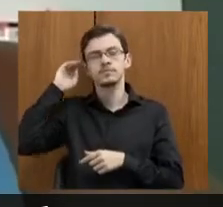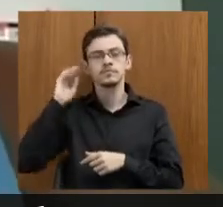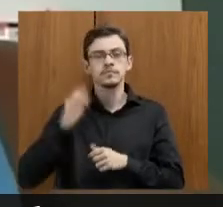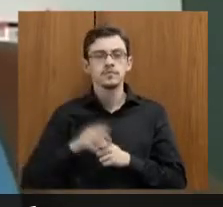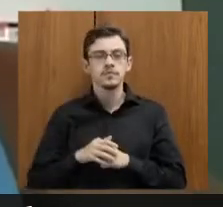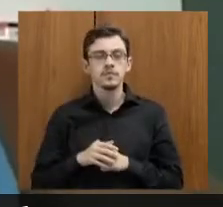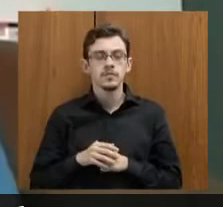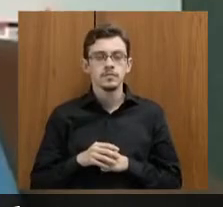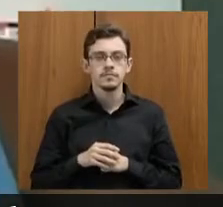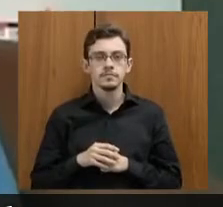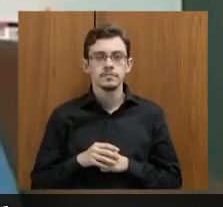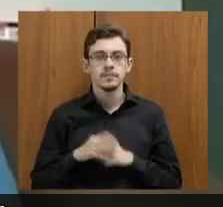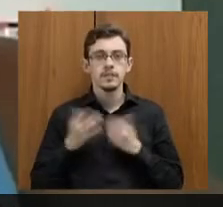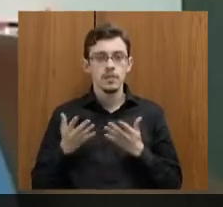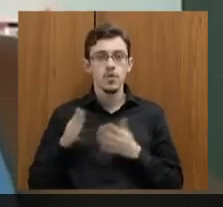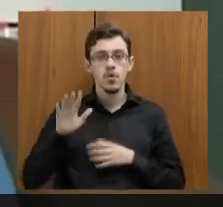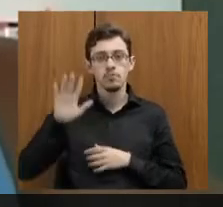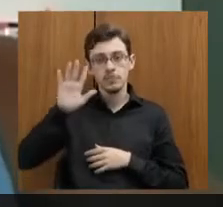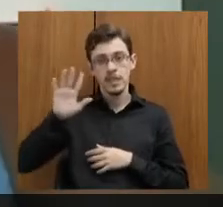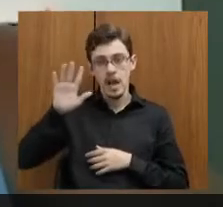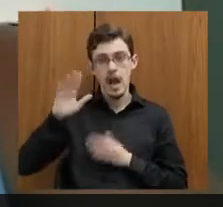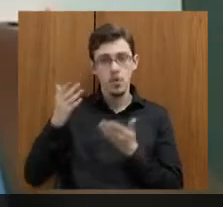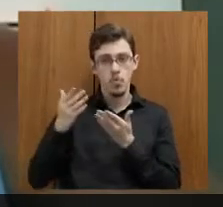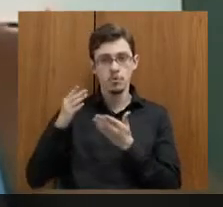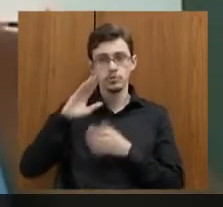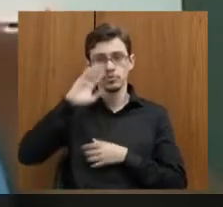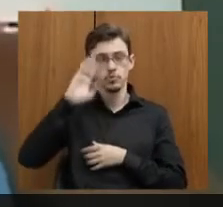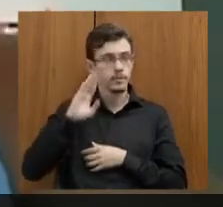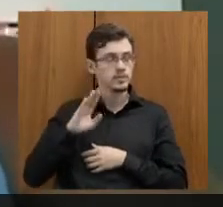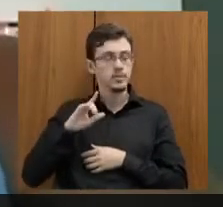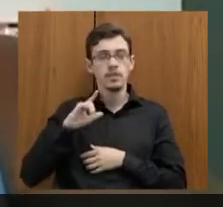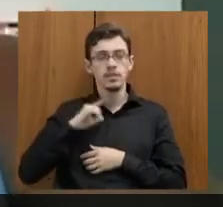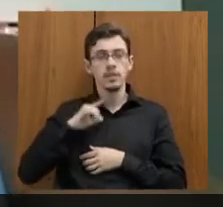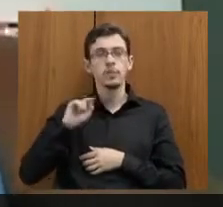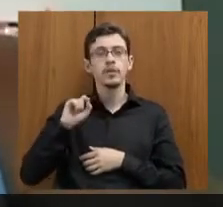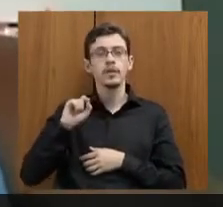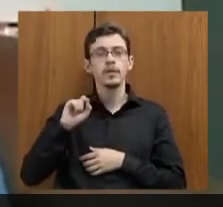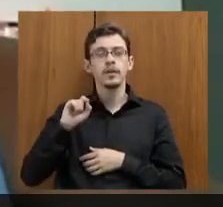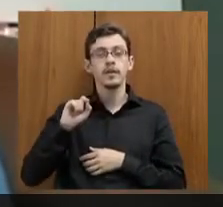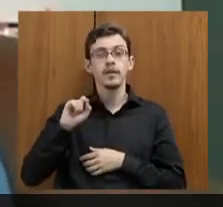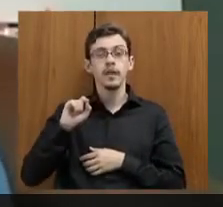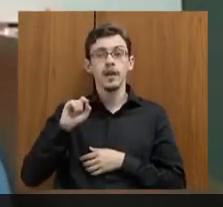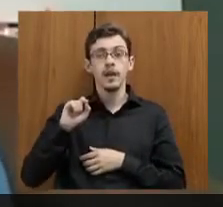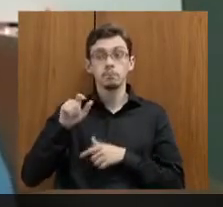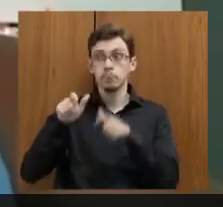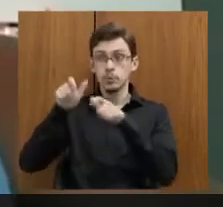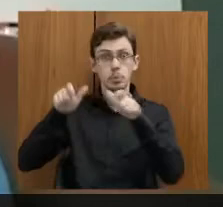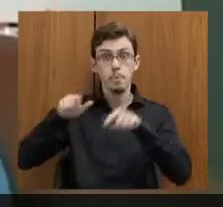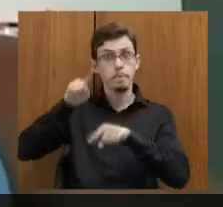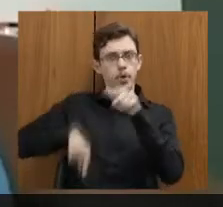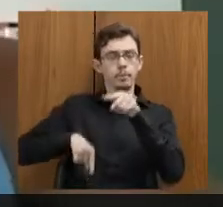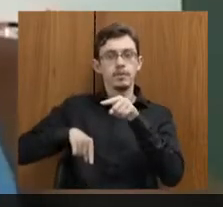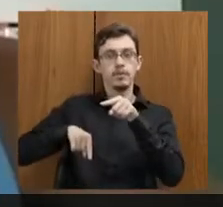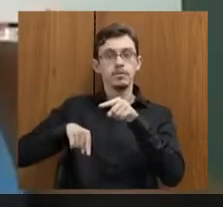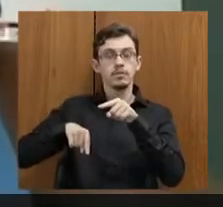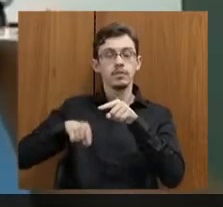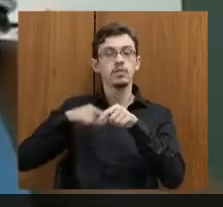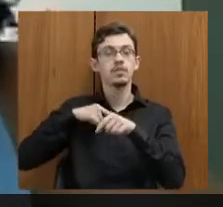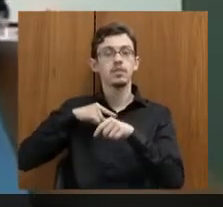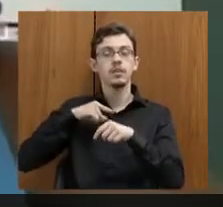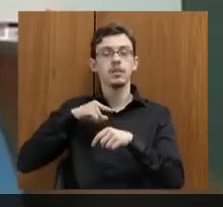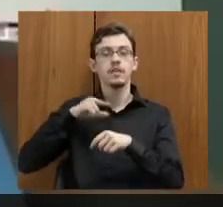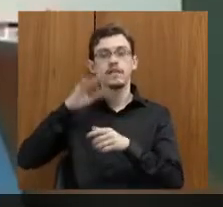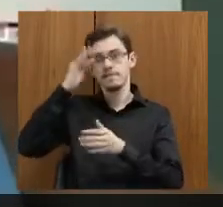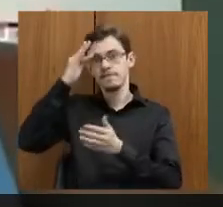cenário que nós temos aqui no país Ele é de violações o exercício da fé estão paralisadas enquanto p e